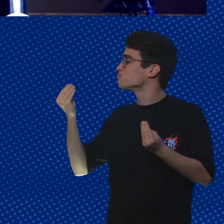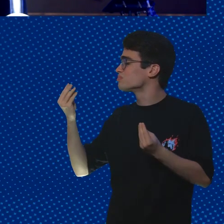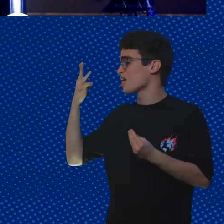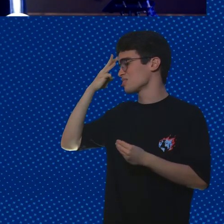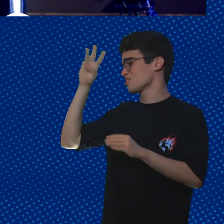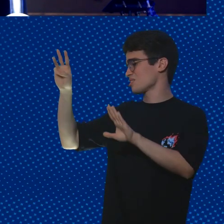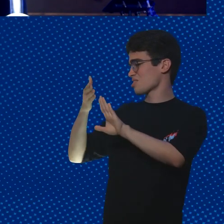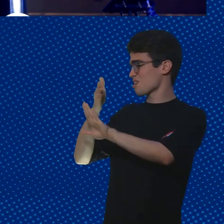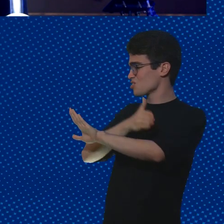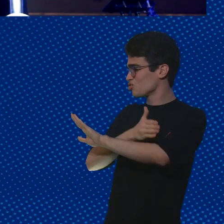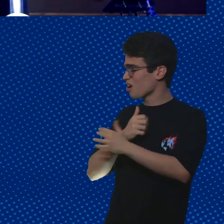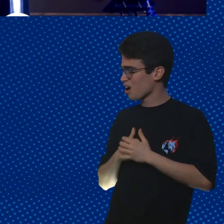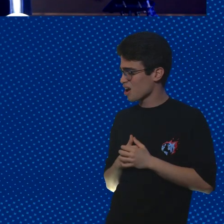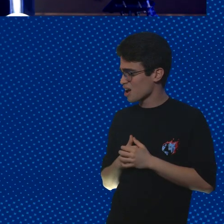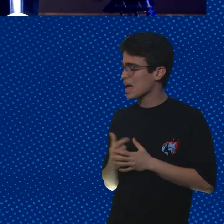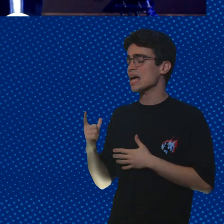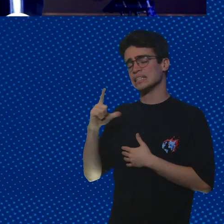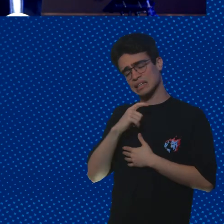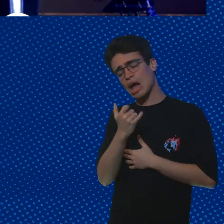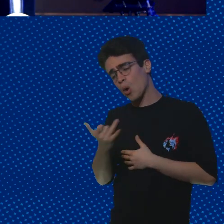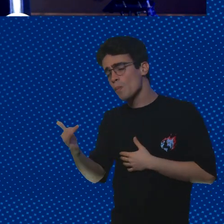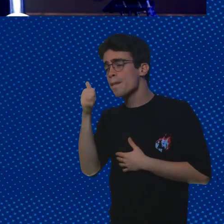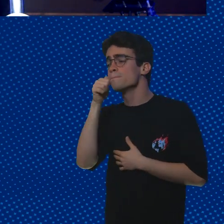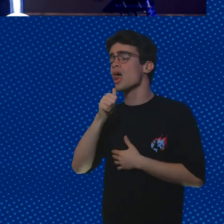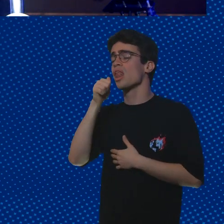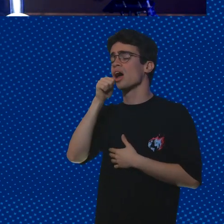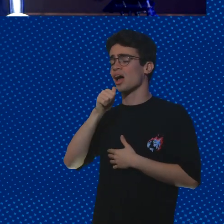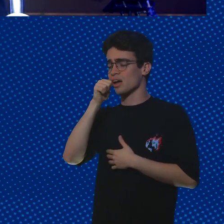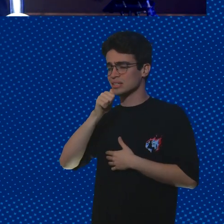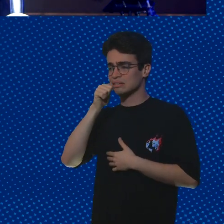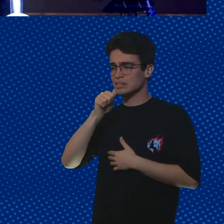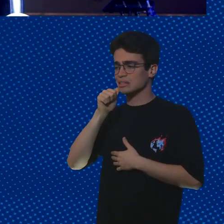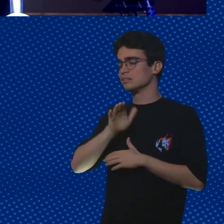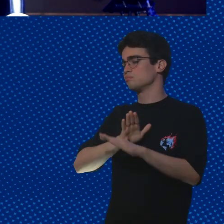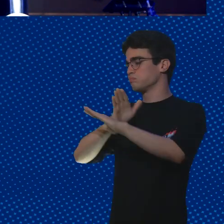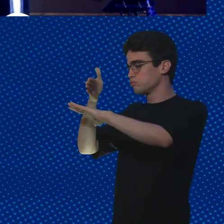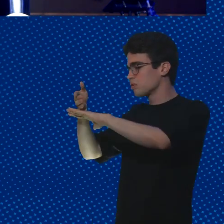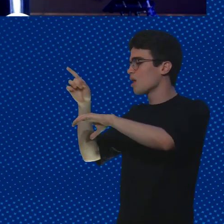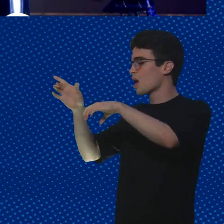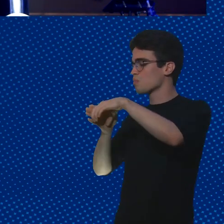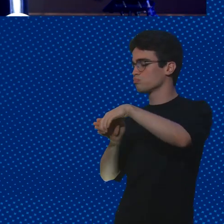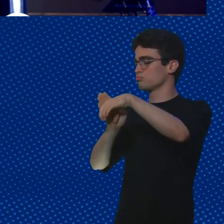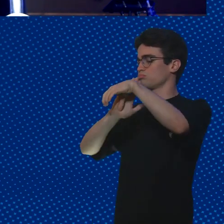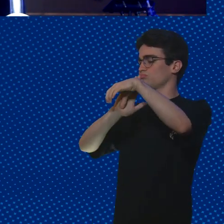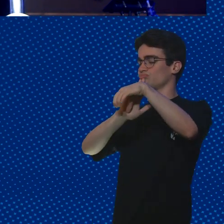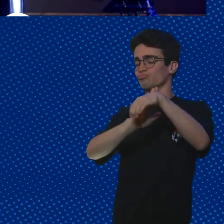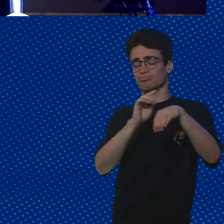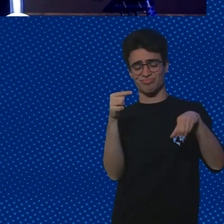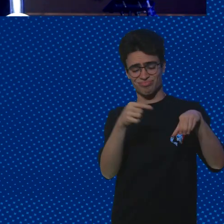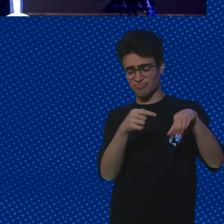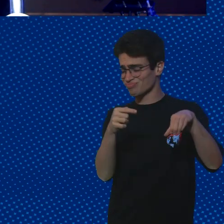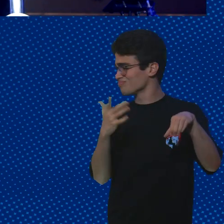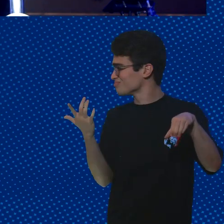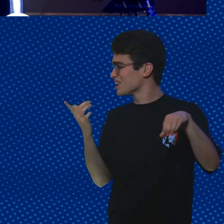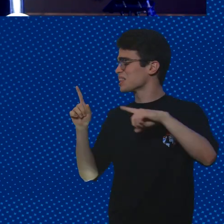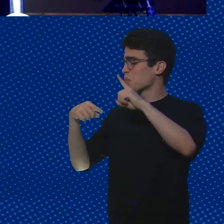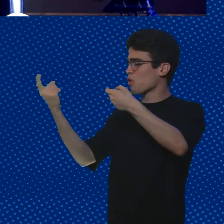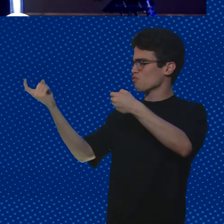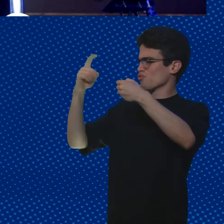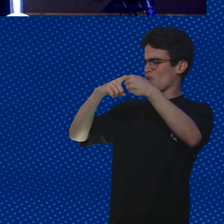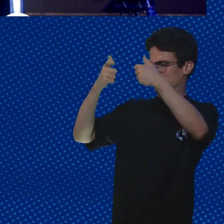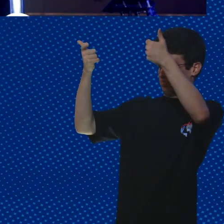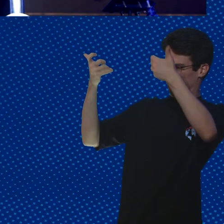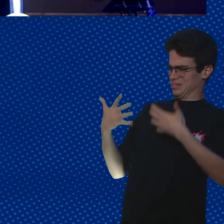Algumas mulheres de nosso grupo foram até seu túmulo, hoje bem cedo, e voltaram contando uma